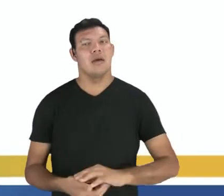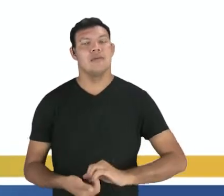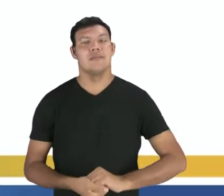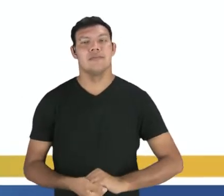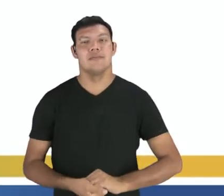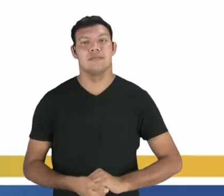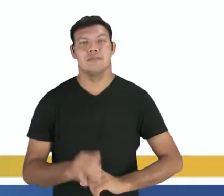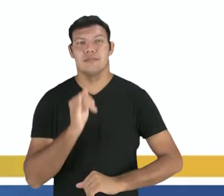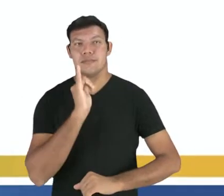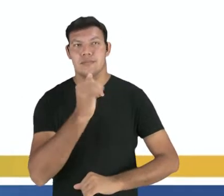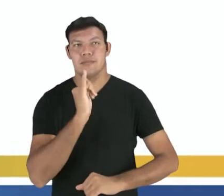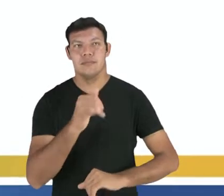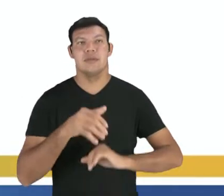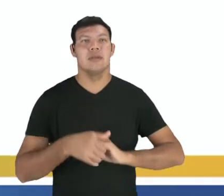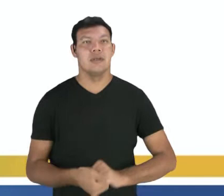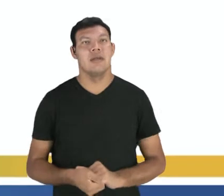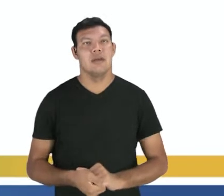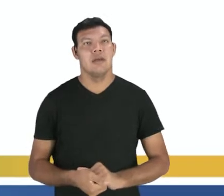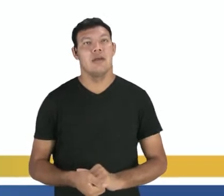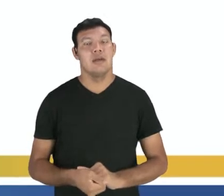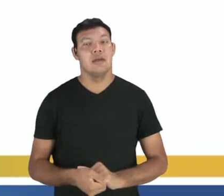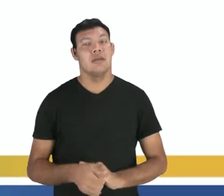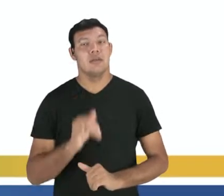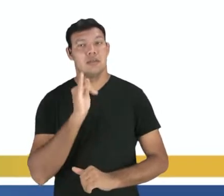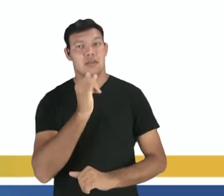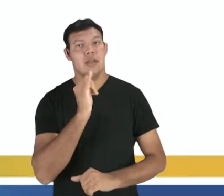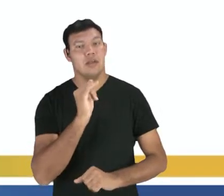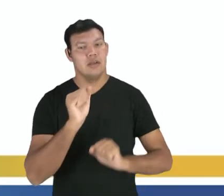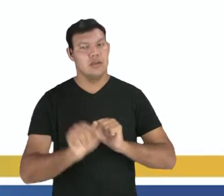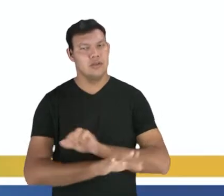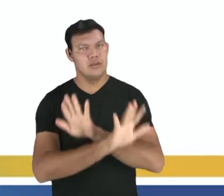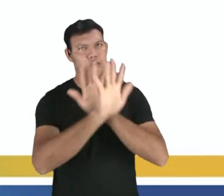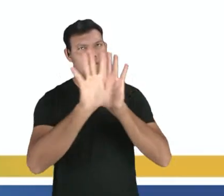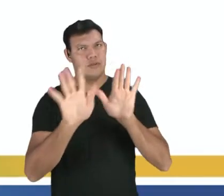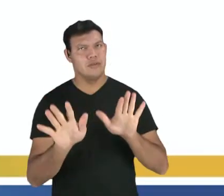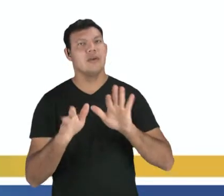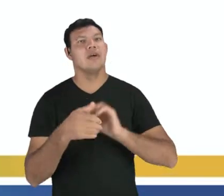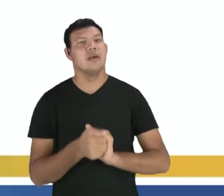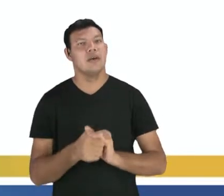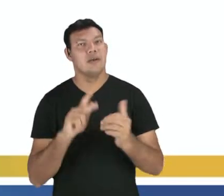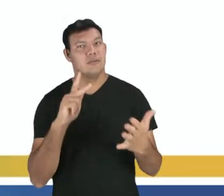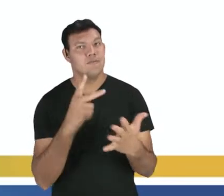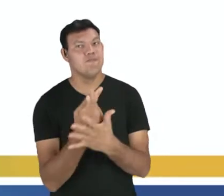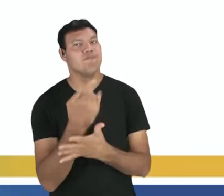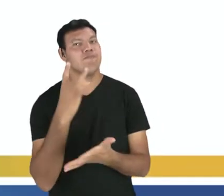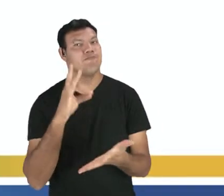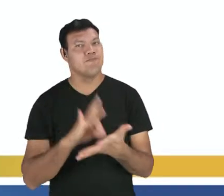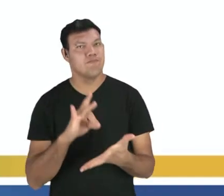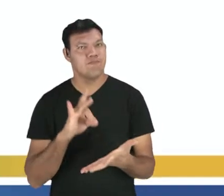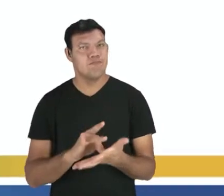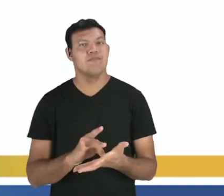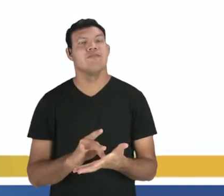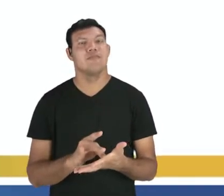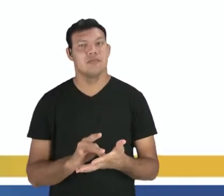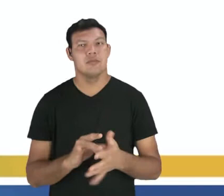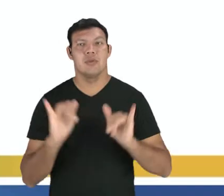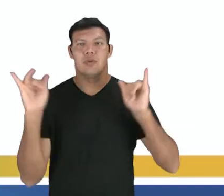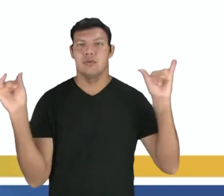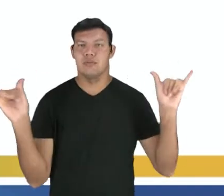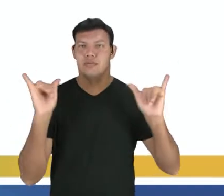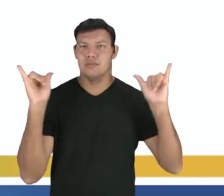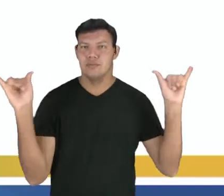os acontecimentos serão reais temos crônicas né de acontecimentos reais Como eu disse para vocês temos